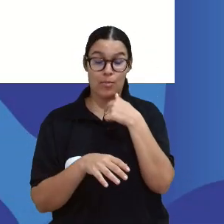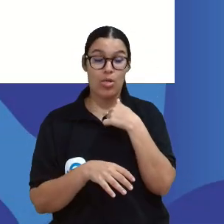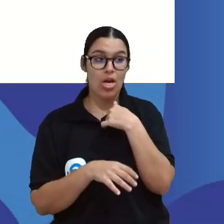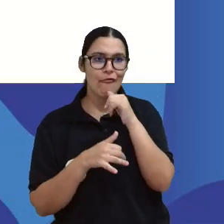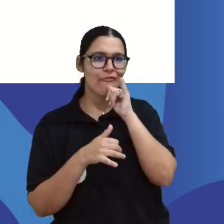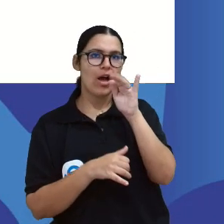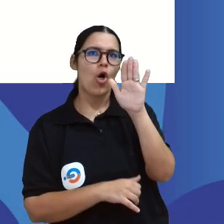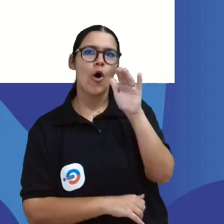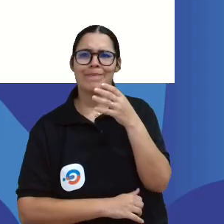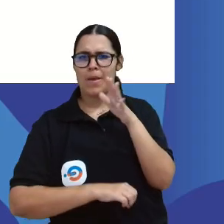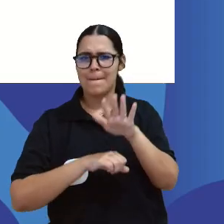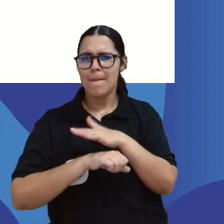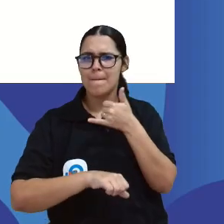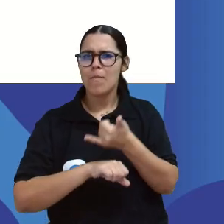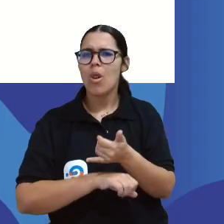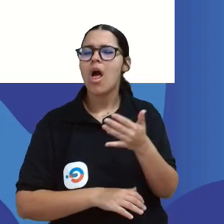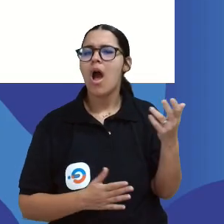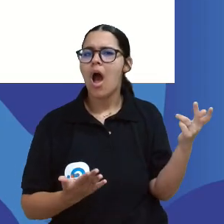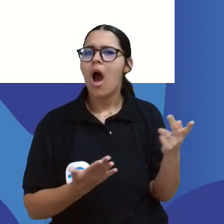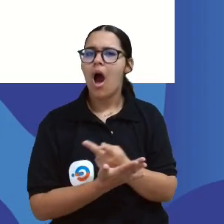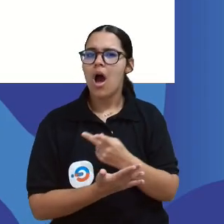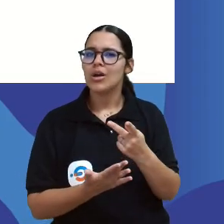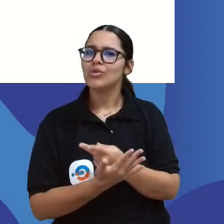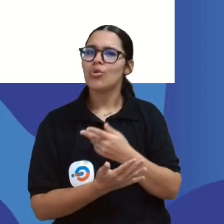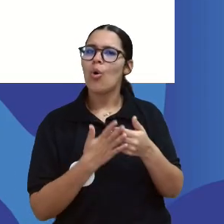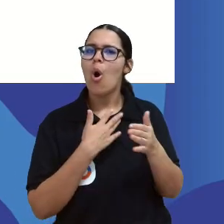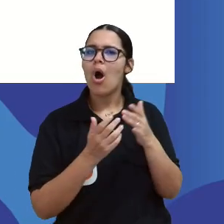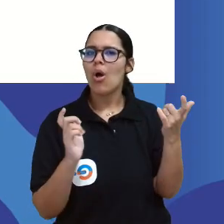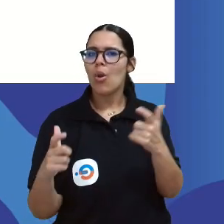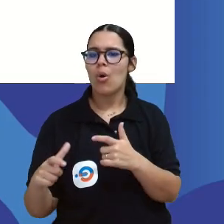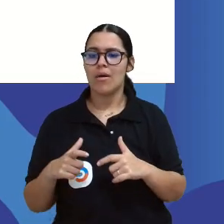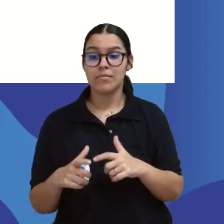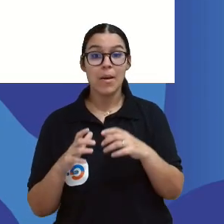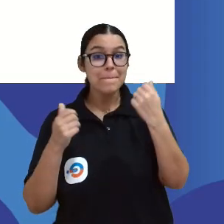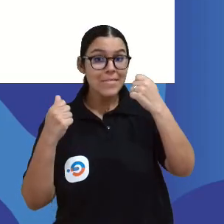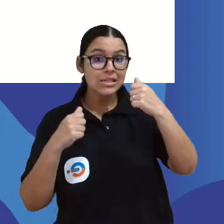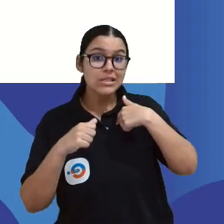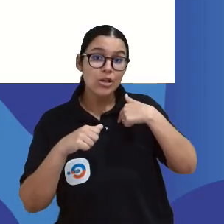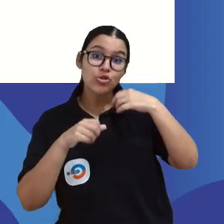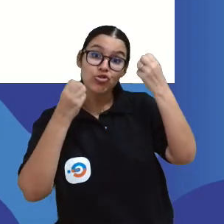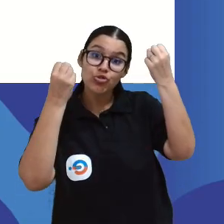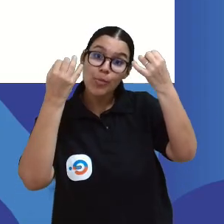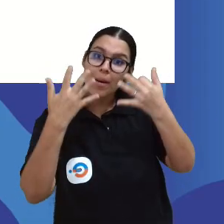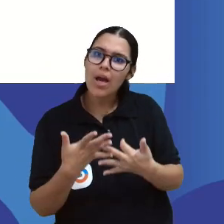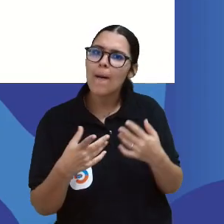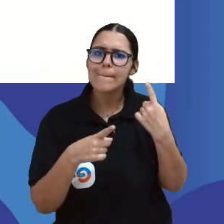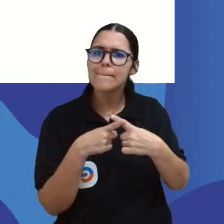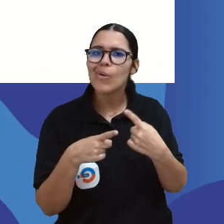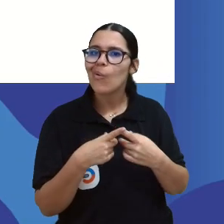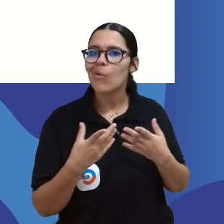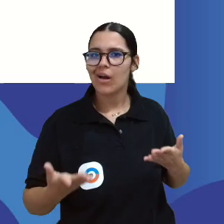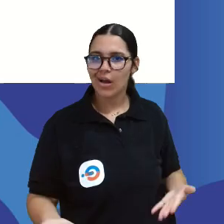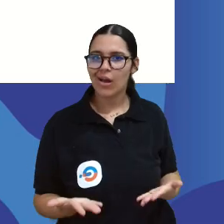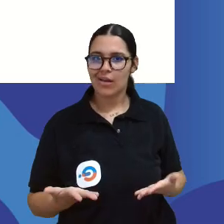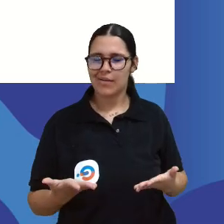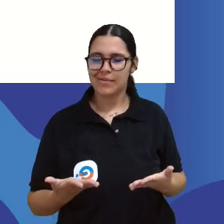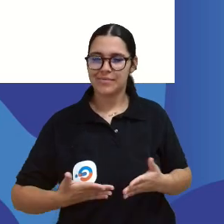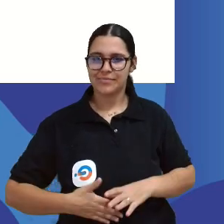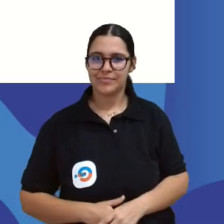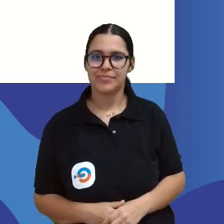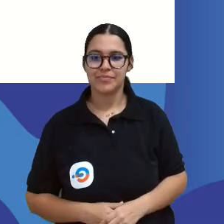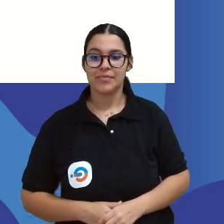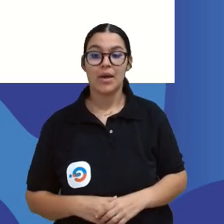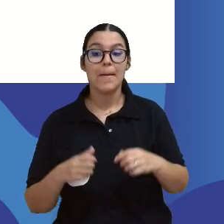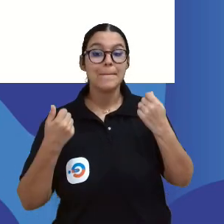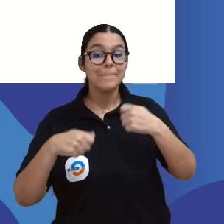qualquer espaço de convivência, eu tenho que justificar o porquê do bullying ser algo muito sério e errado.